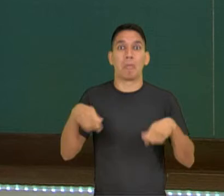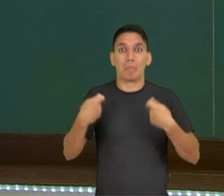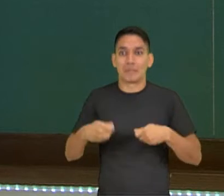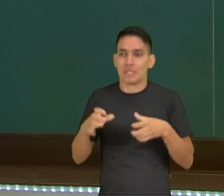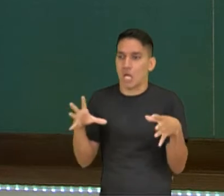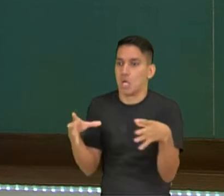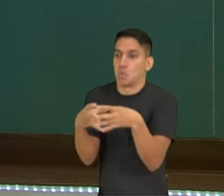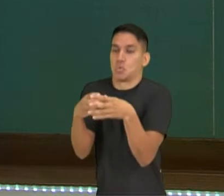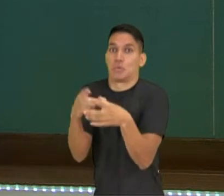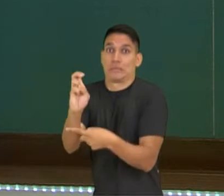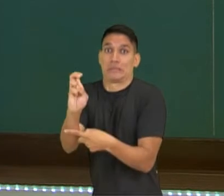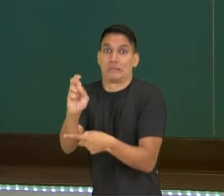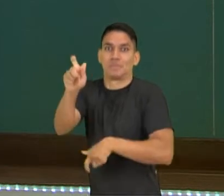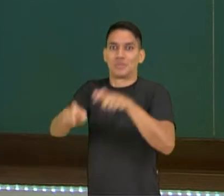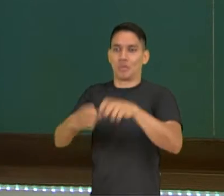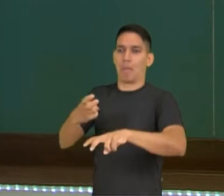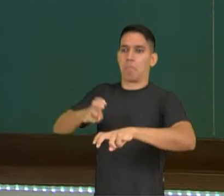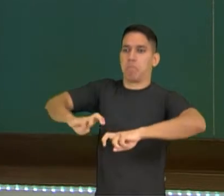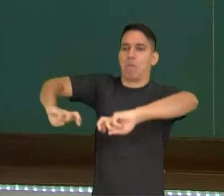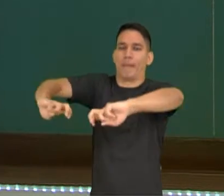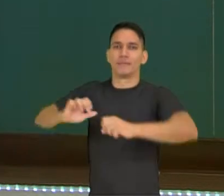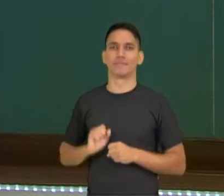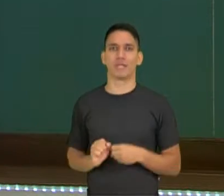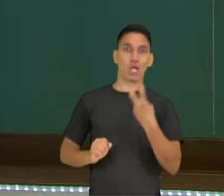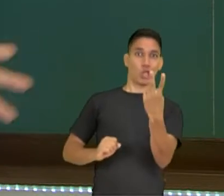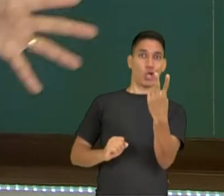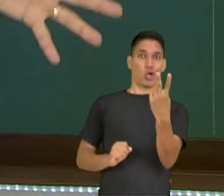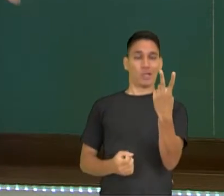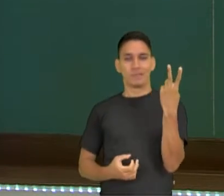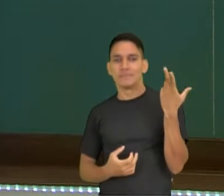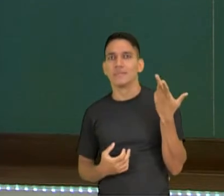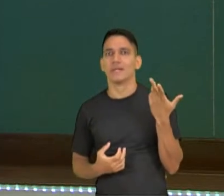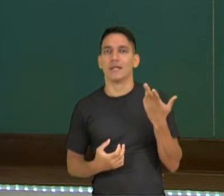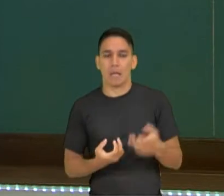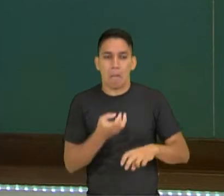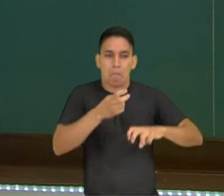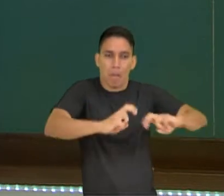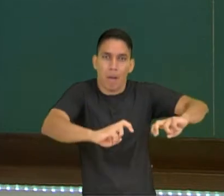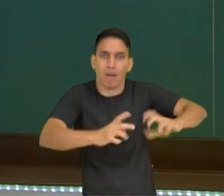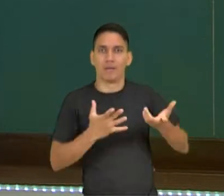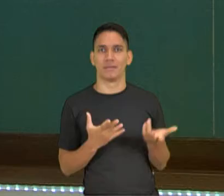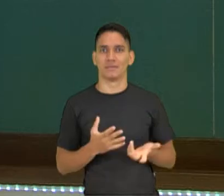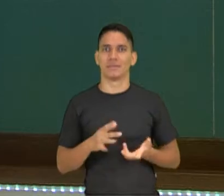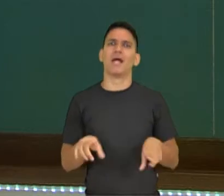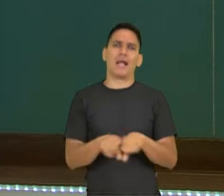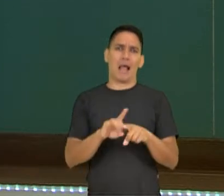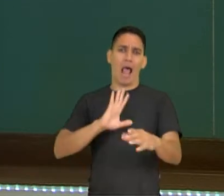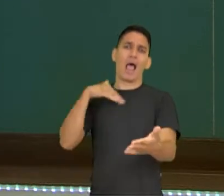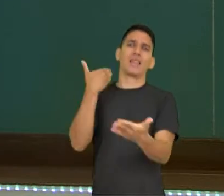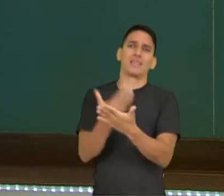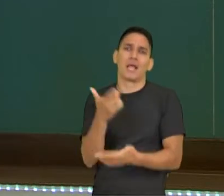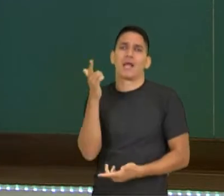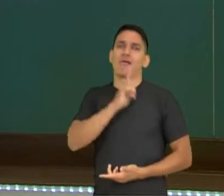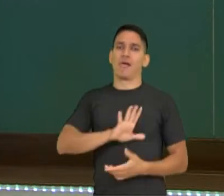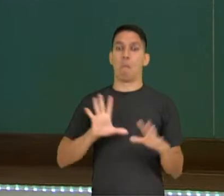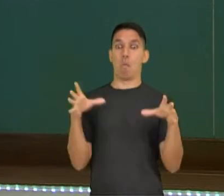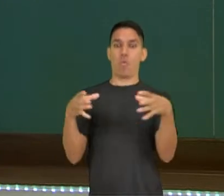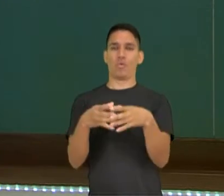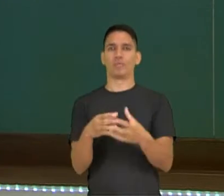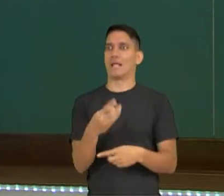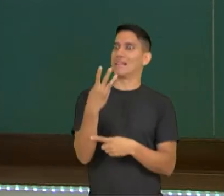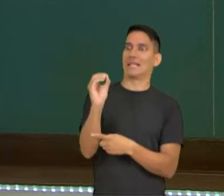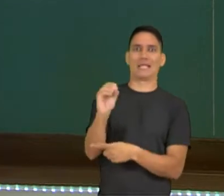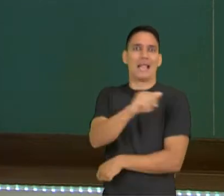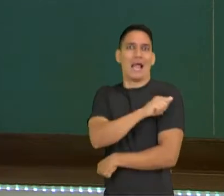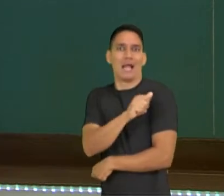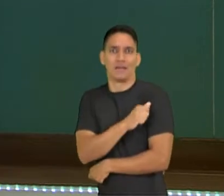5 pessoas e sentar. Né? 2, e assim por diante até você reunir o grande grupo, né? Sei lá, tem 30 alunos, o professor vai falar, ele